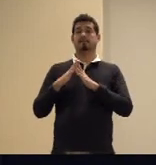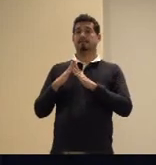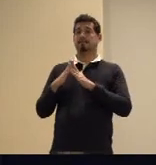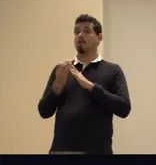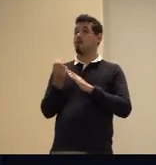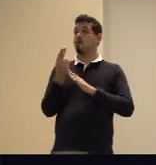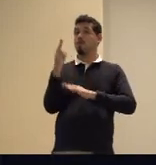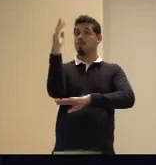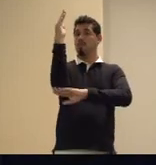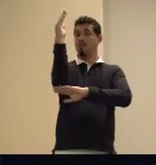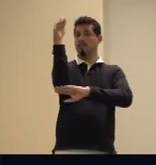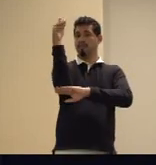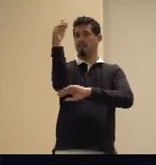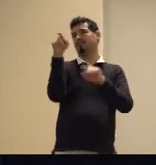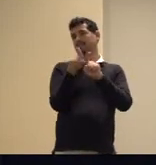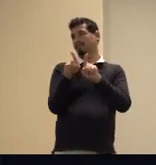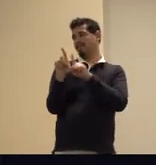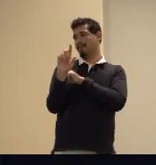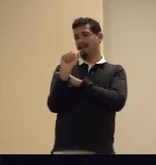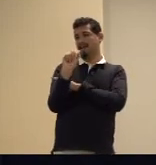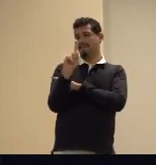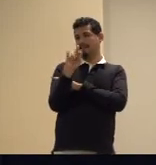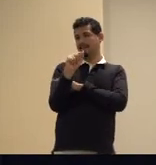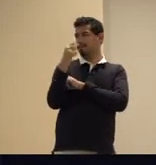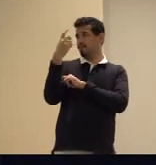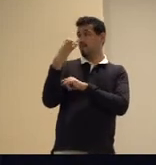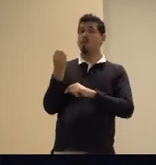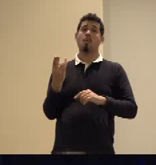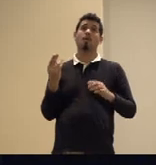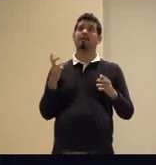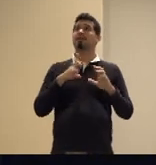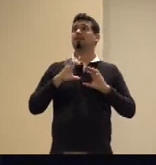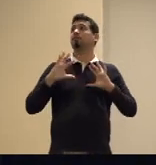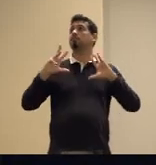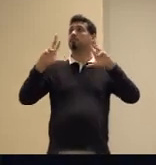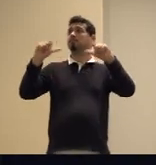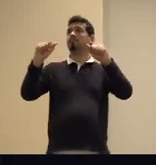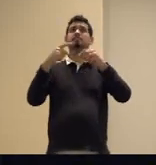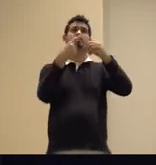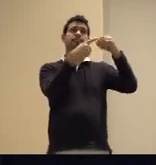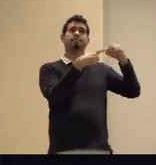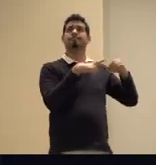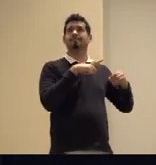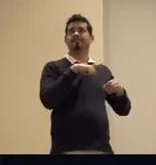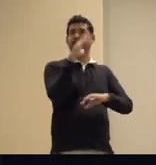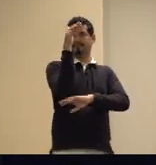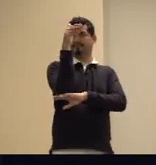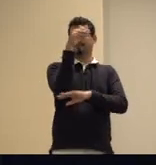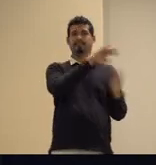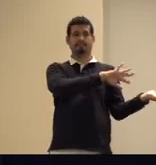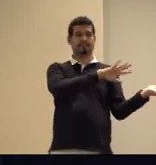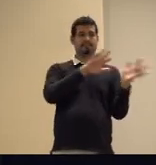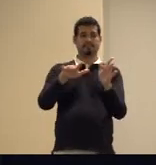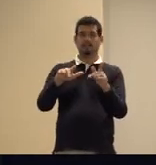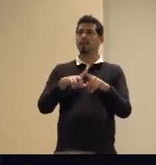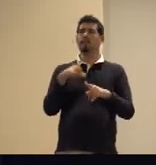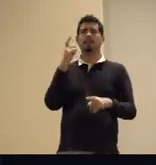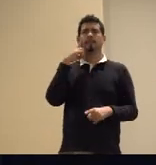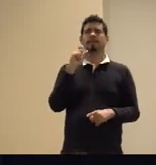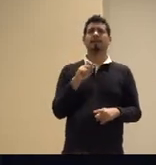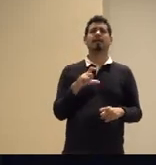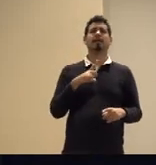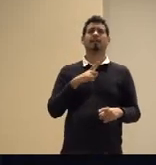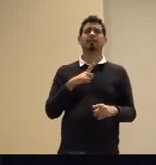um hotel, como a Adriana falou, ou aqui, né, todos aqui que vieram para o interior estão em seus hotéis, eu duvido aquele que está